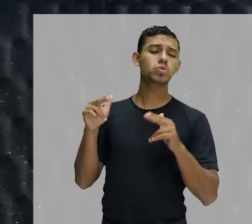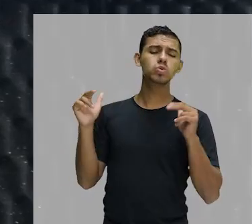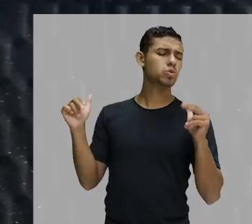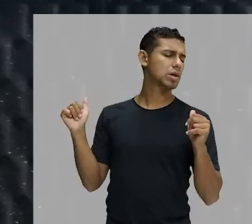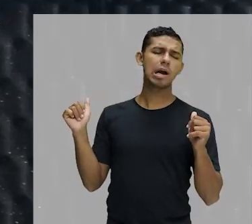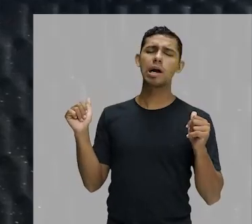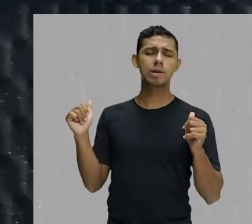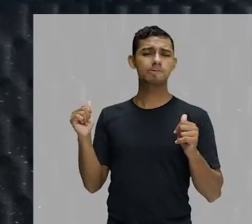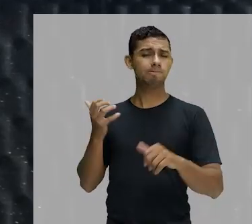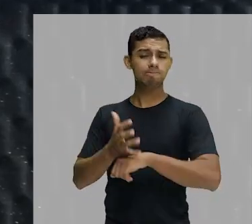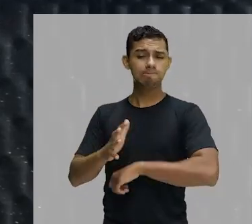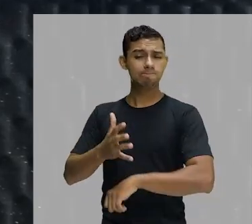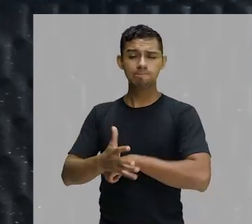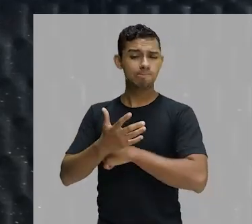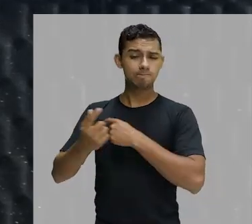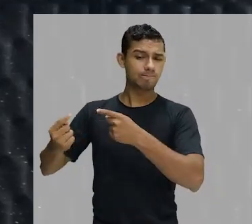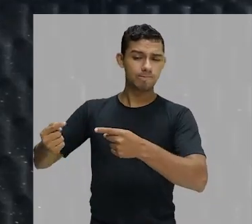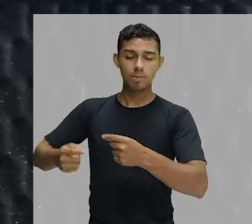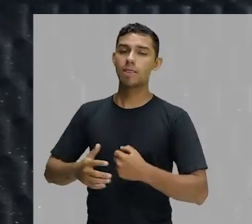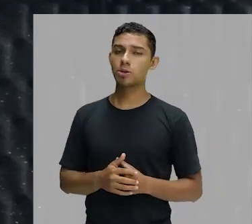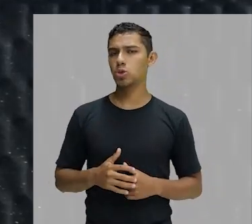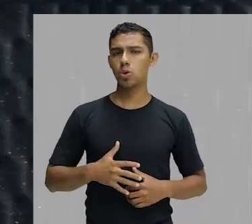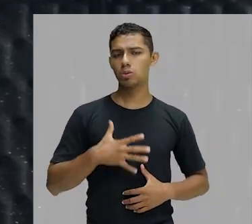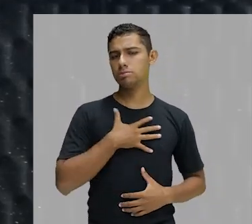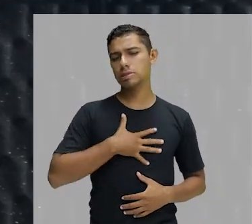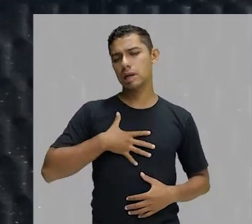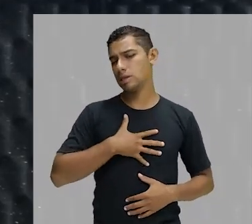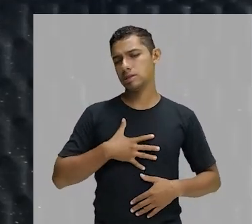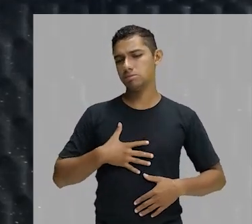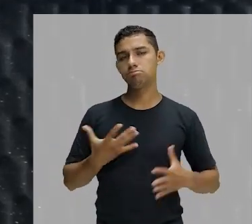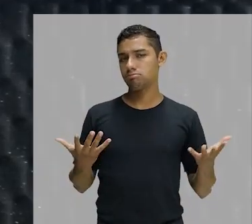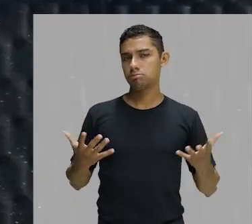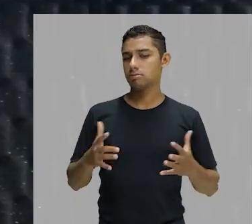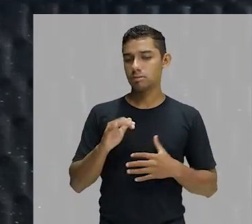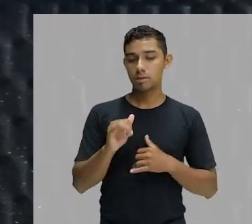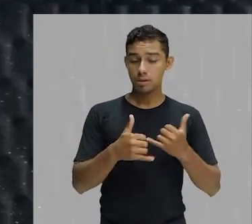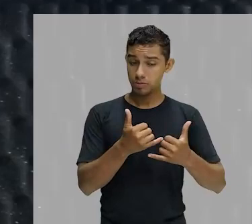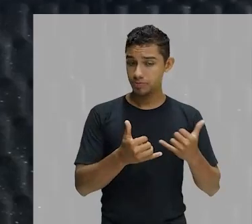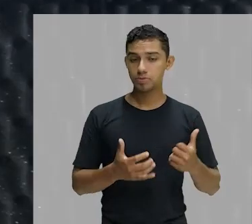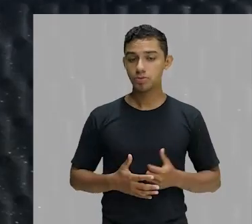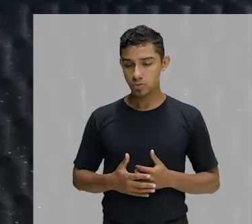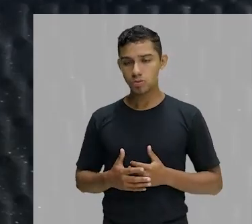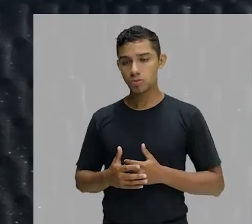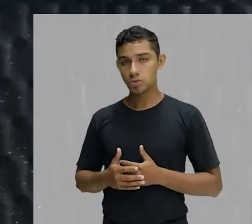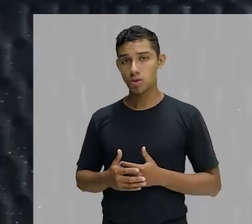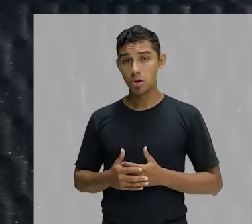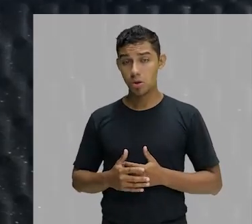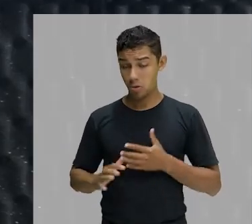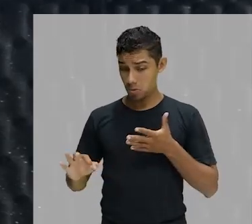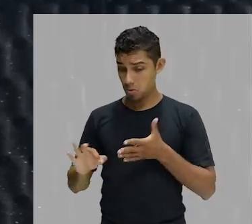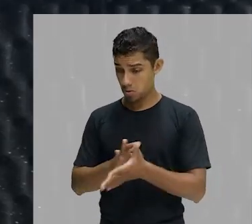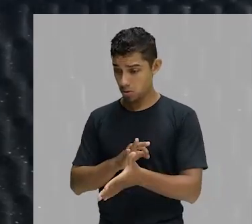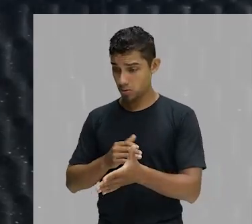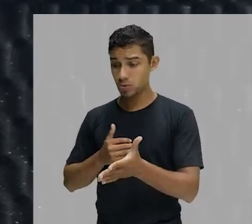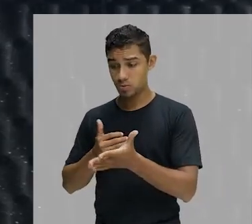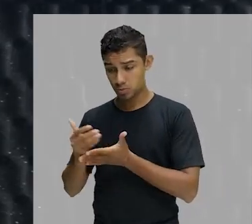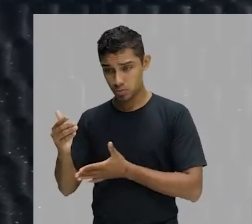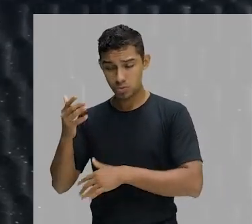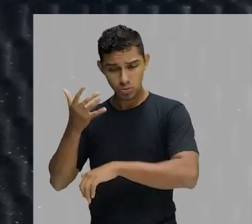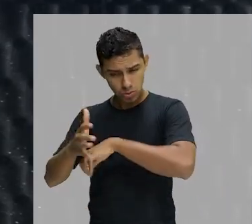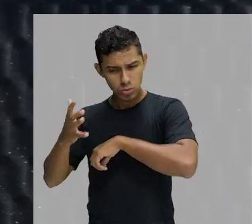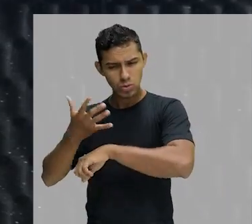recreação. Fui para participar. Comecei a treinar. Quando eu comecei a treinar, eu tive